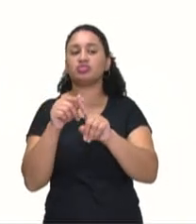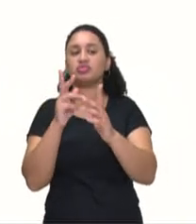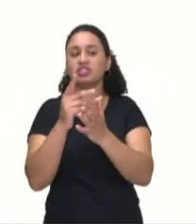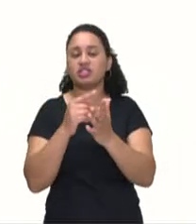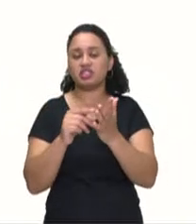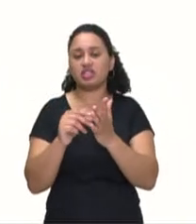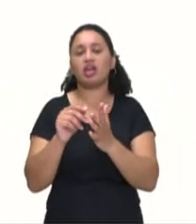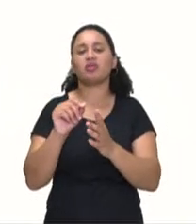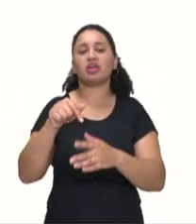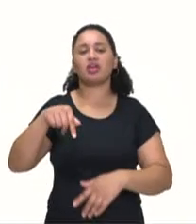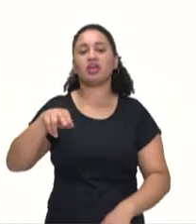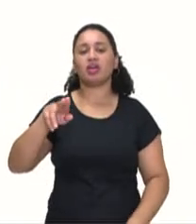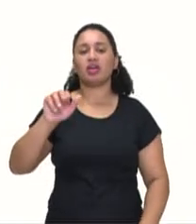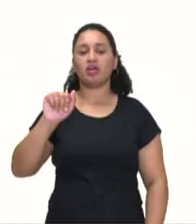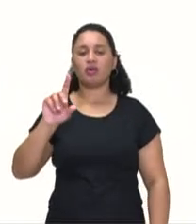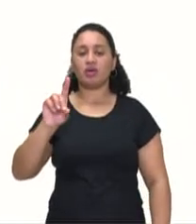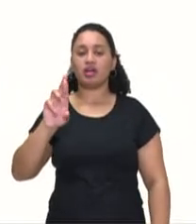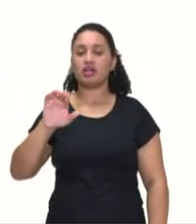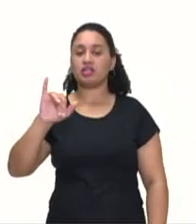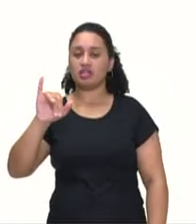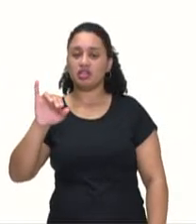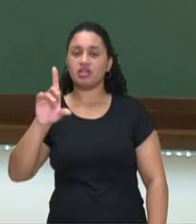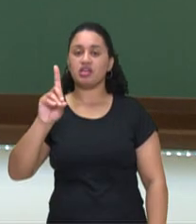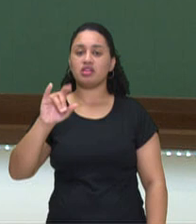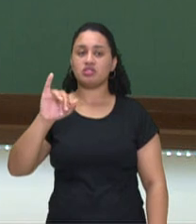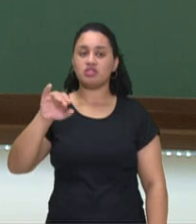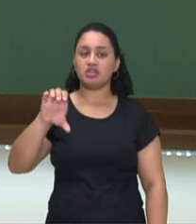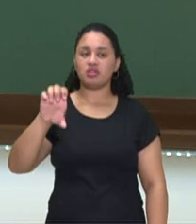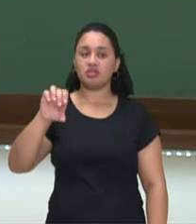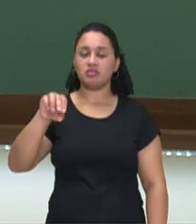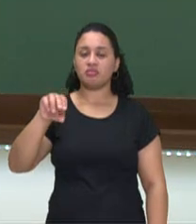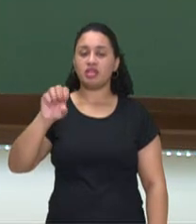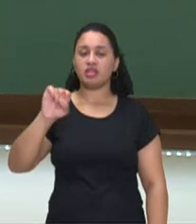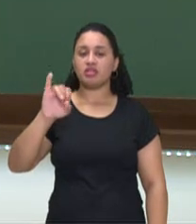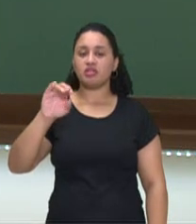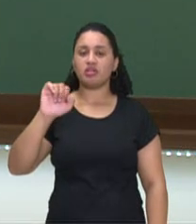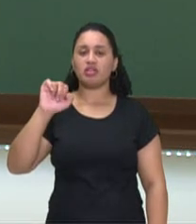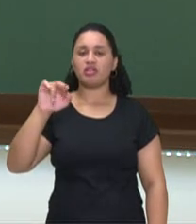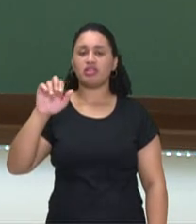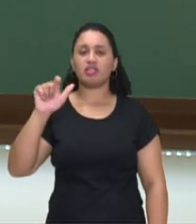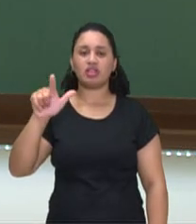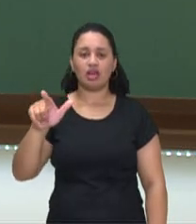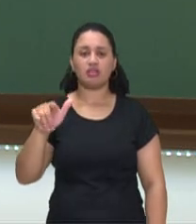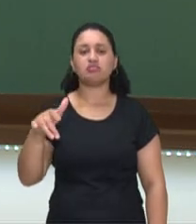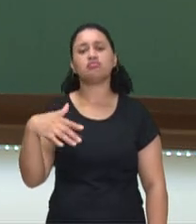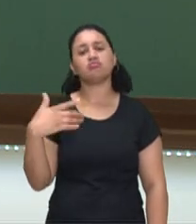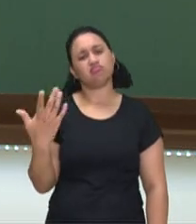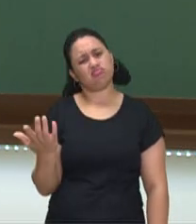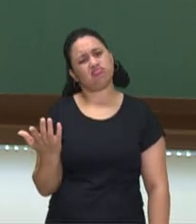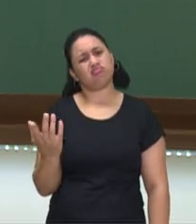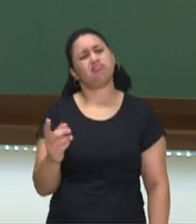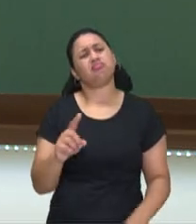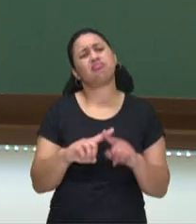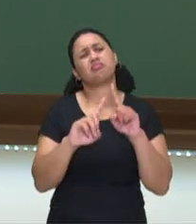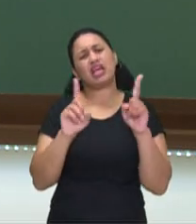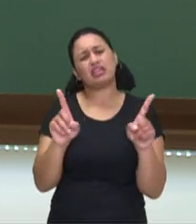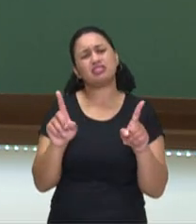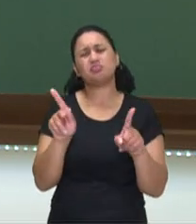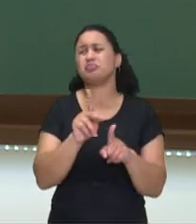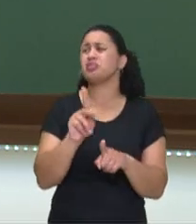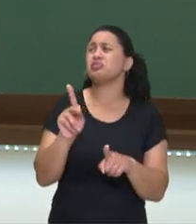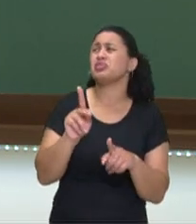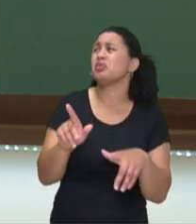quadridimensionais, como quer Calder. Tá, professora? Que bonito, né? Que poético, mas eu não entendi nada. Me